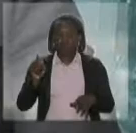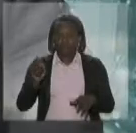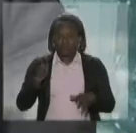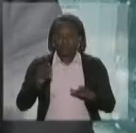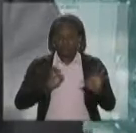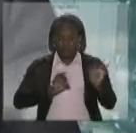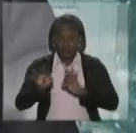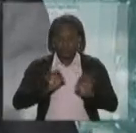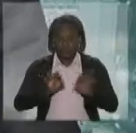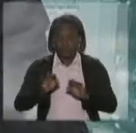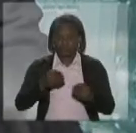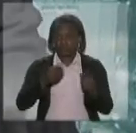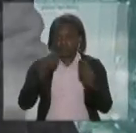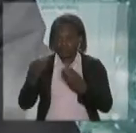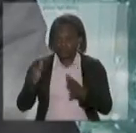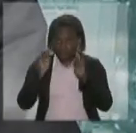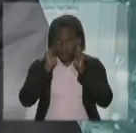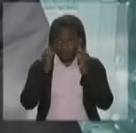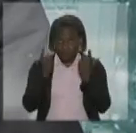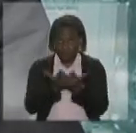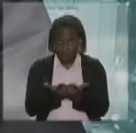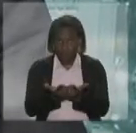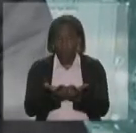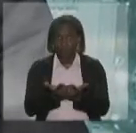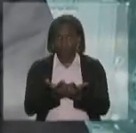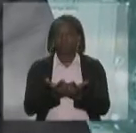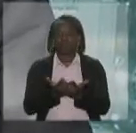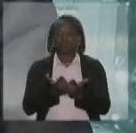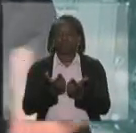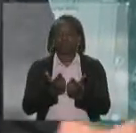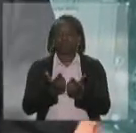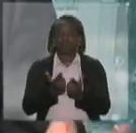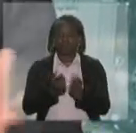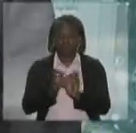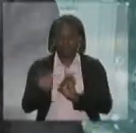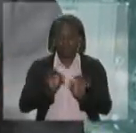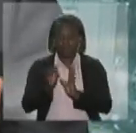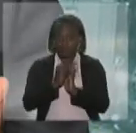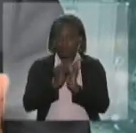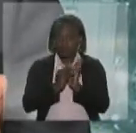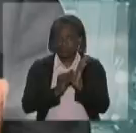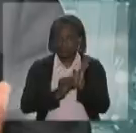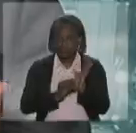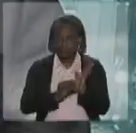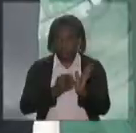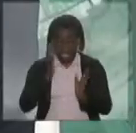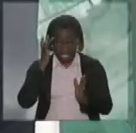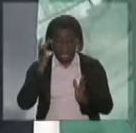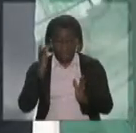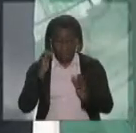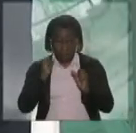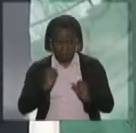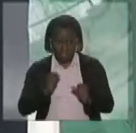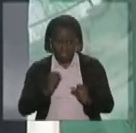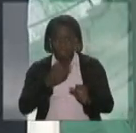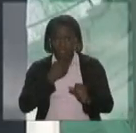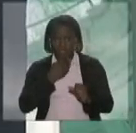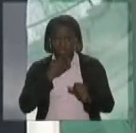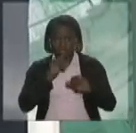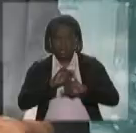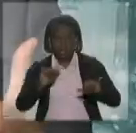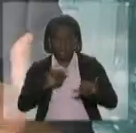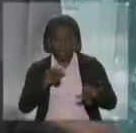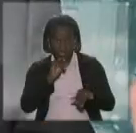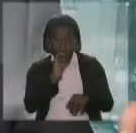encaminhará à assembléia legislativa a medida se ele se acha que pode ter sido o publicitário